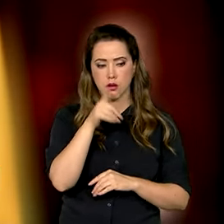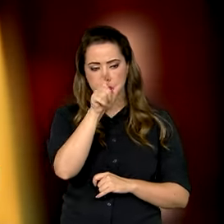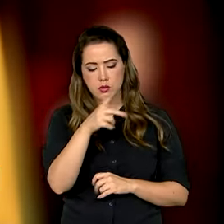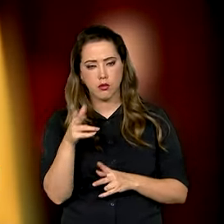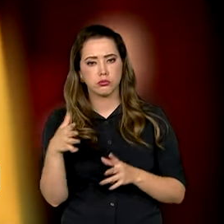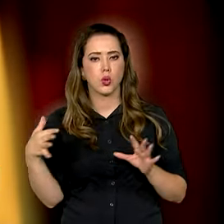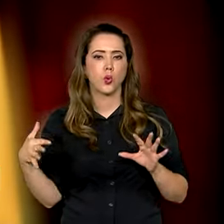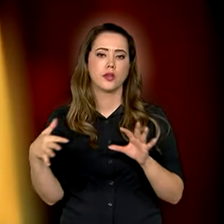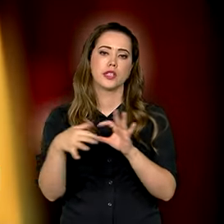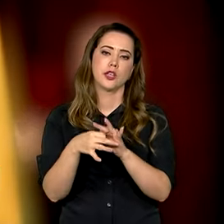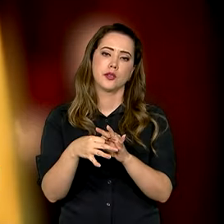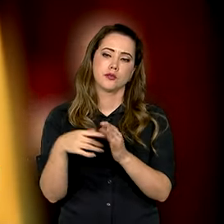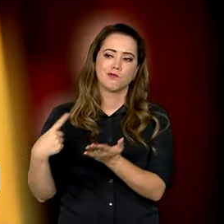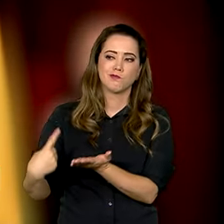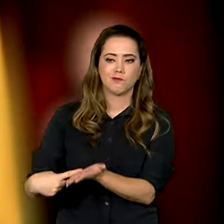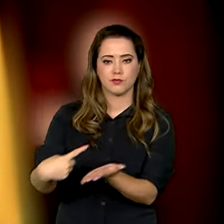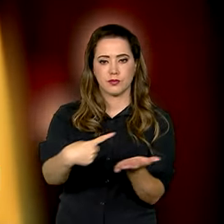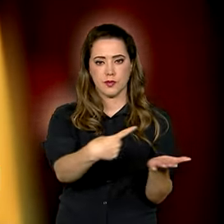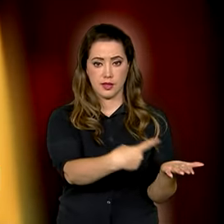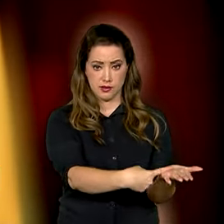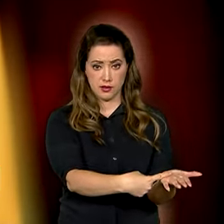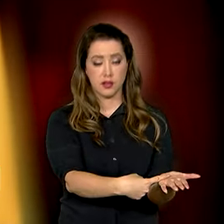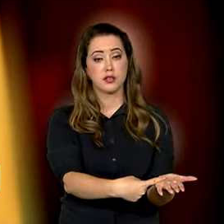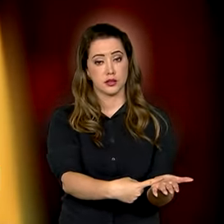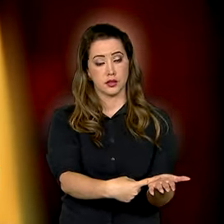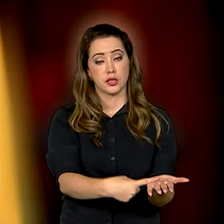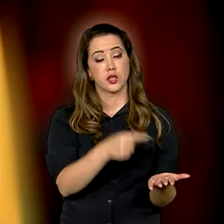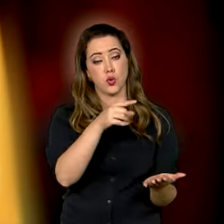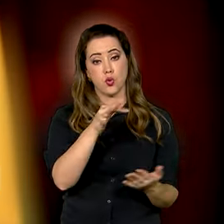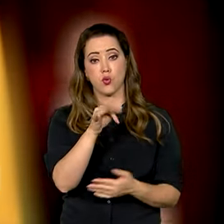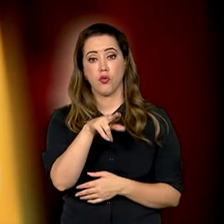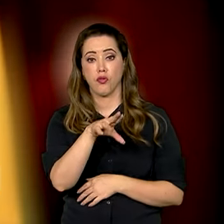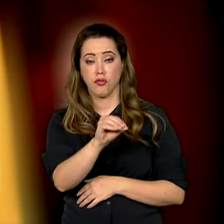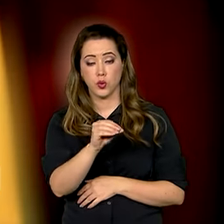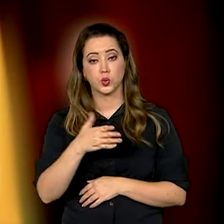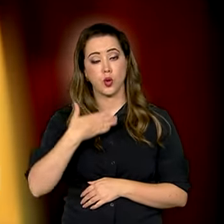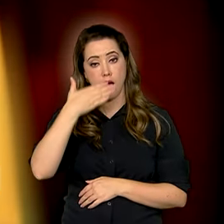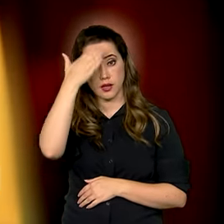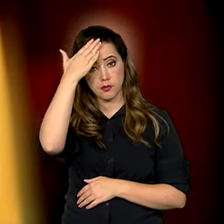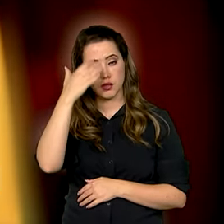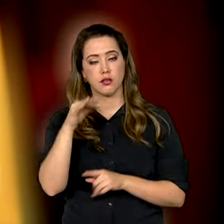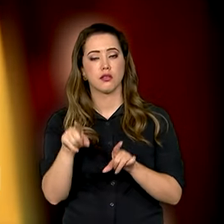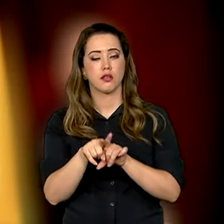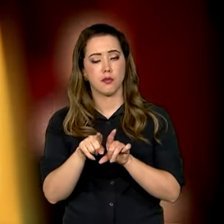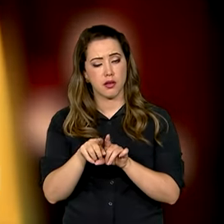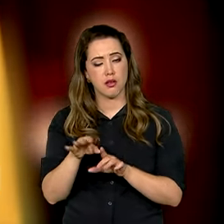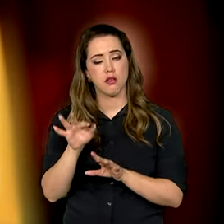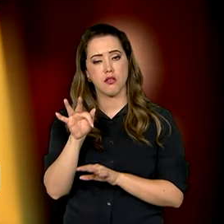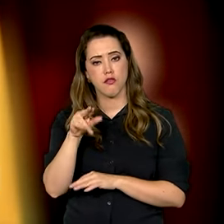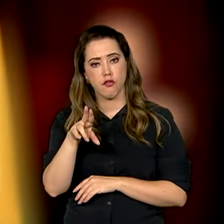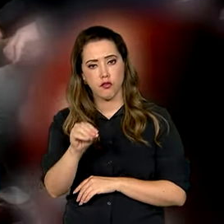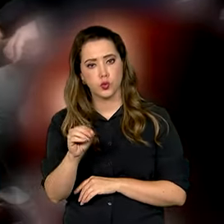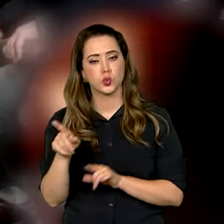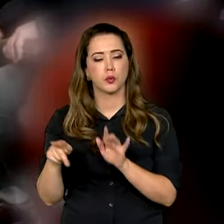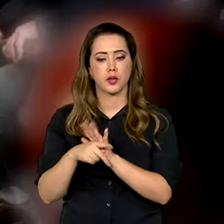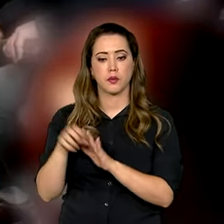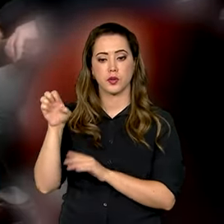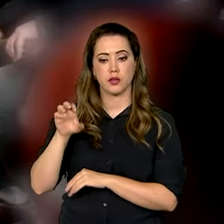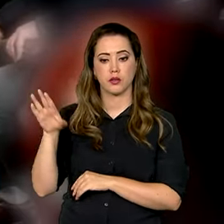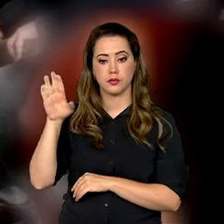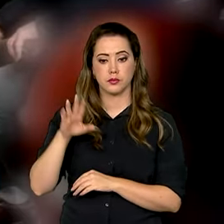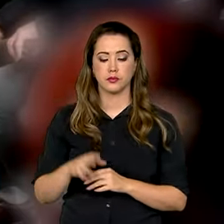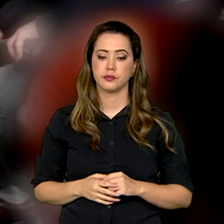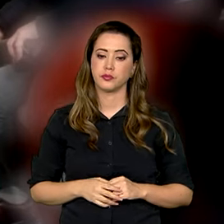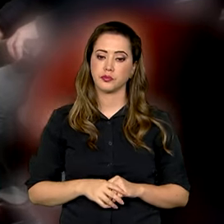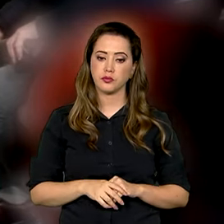fazerem parcerias com empresas e fundos de investimento árabes e fundos de investimento europeus. O